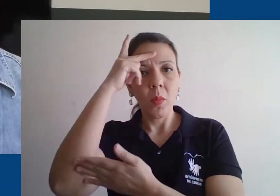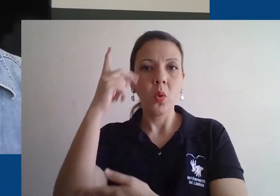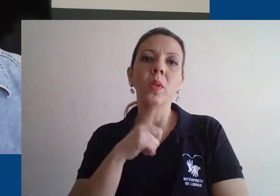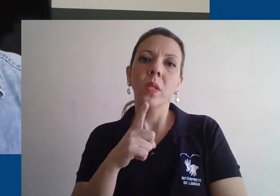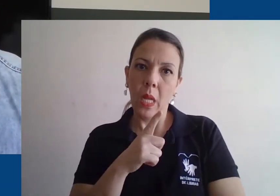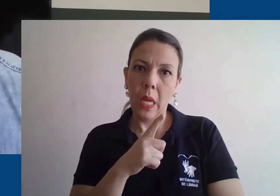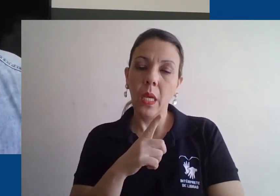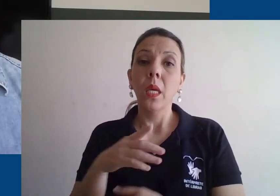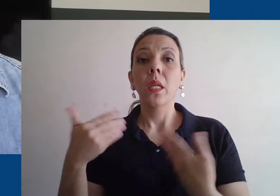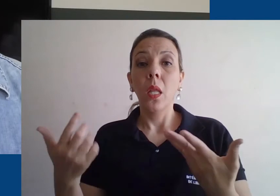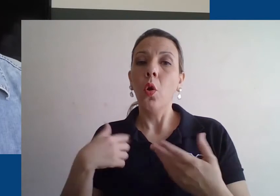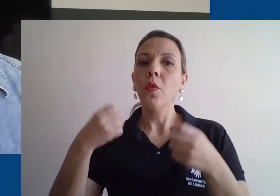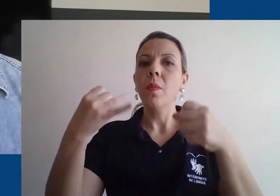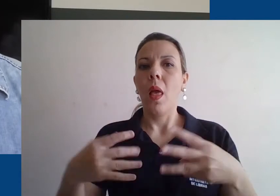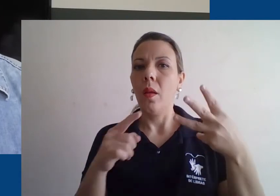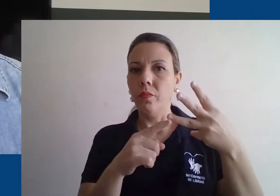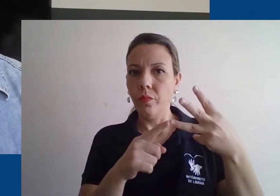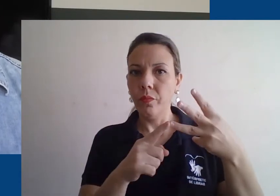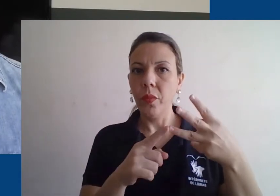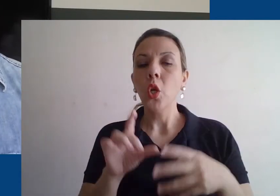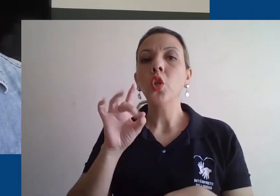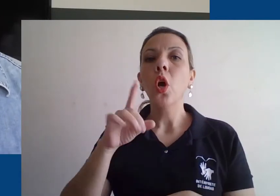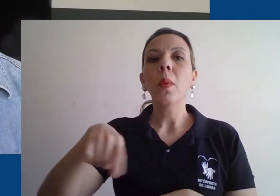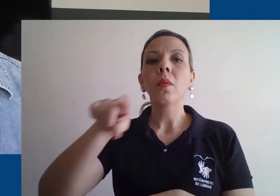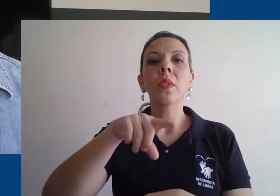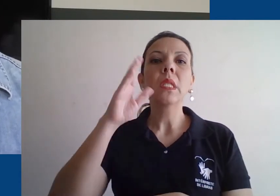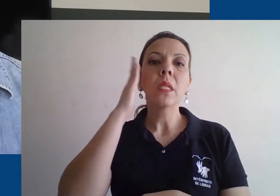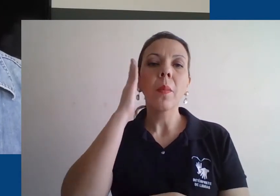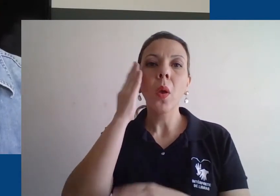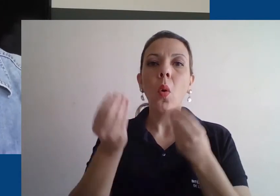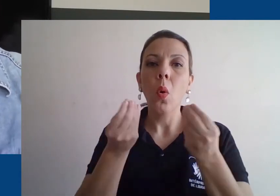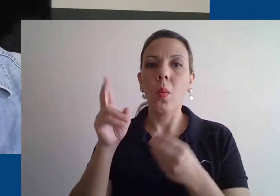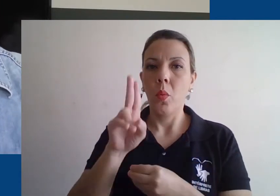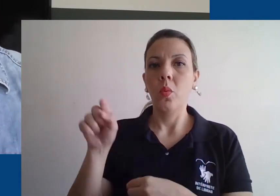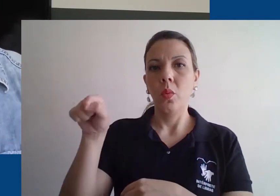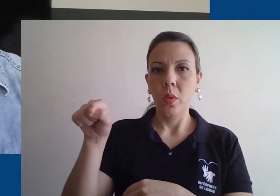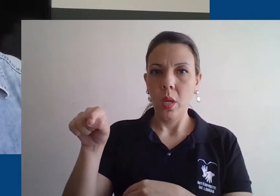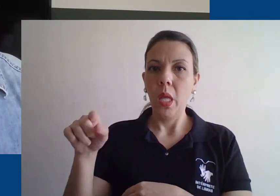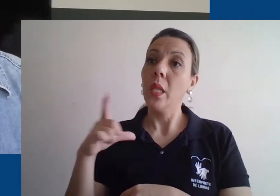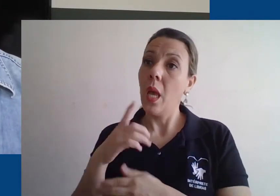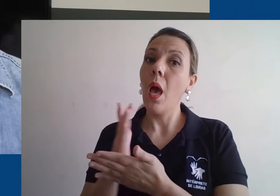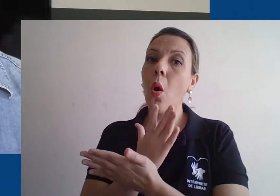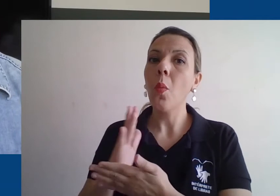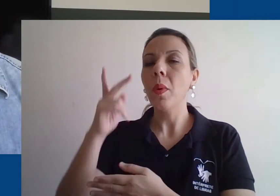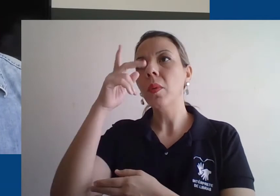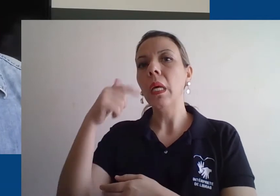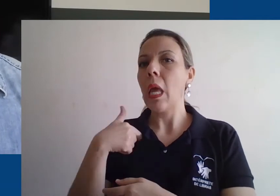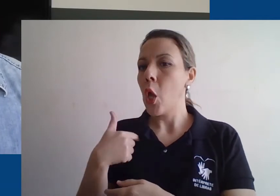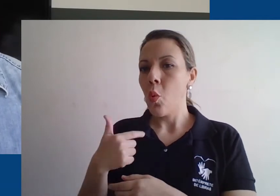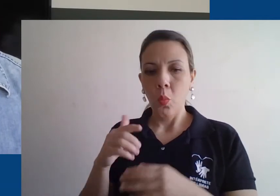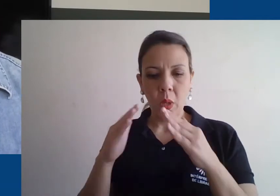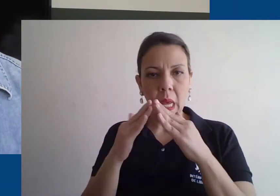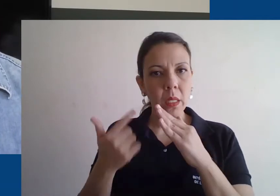algumas pessoas têm, eu vou falar rapidamente sobre isso também, só para ter passado para aquelas pessoas que por acaso têm acesso, porque muitas pessoas às vezes não